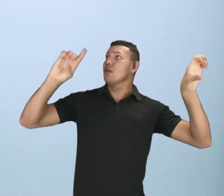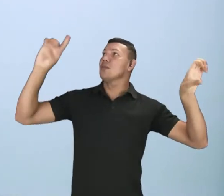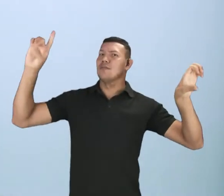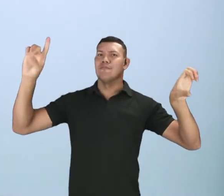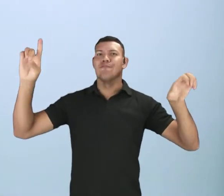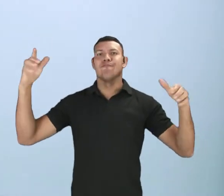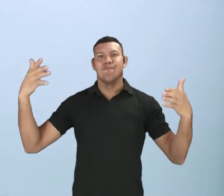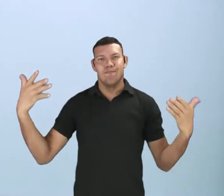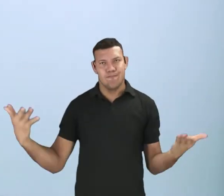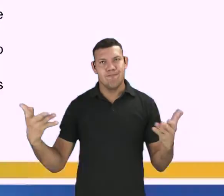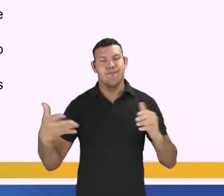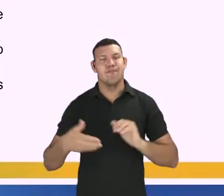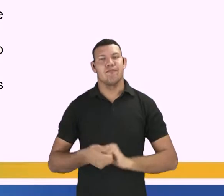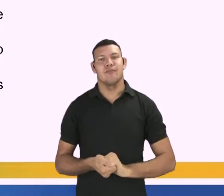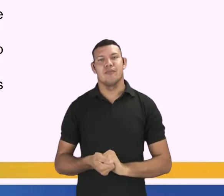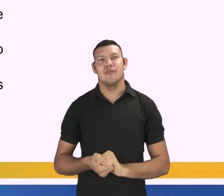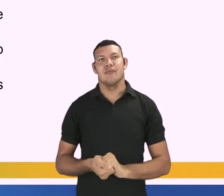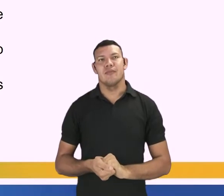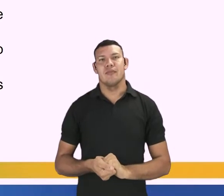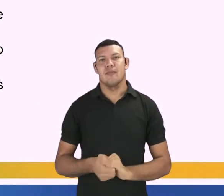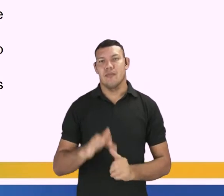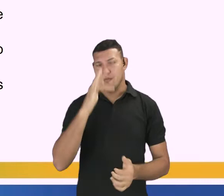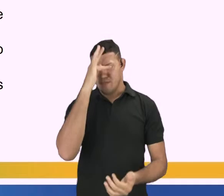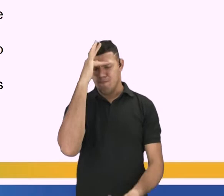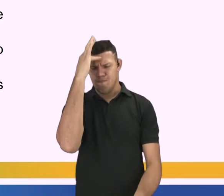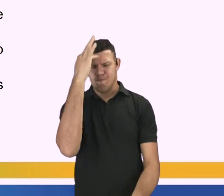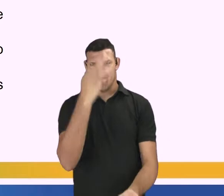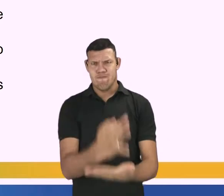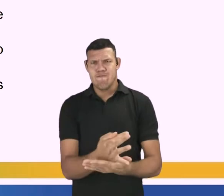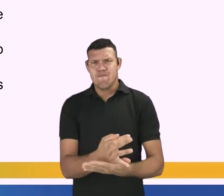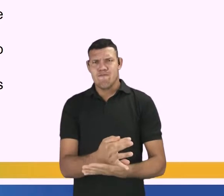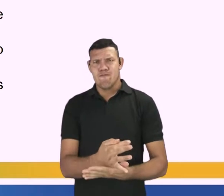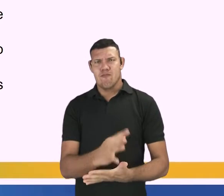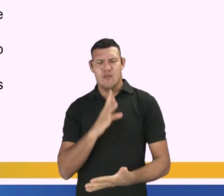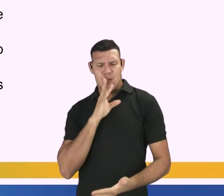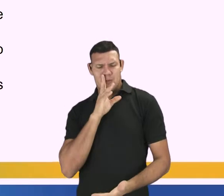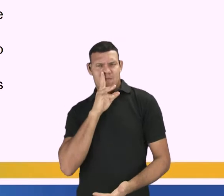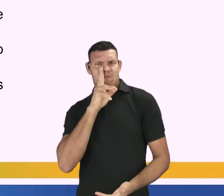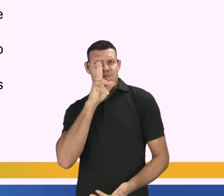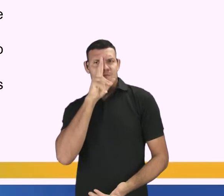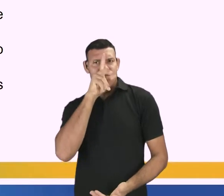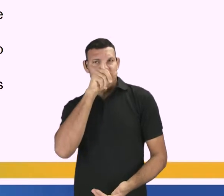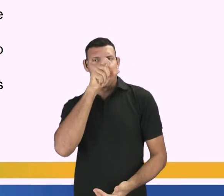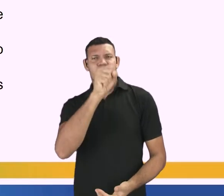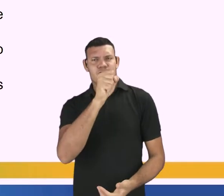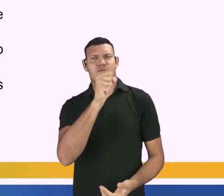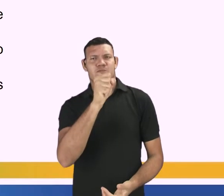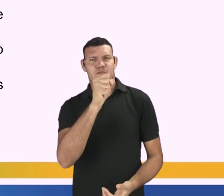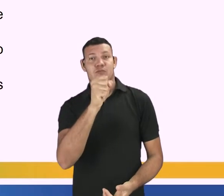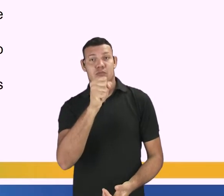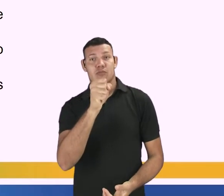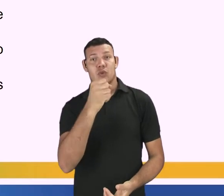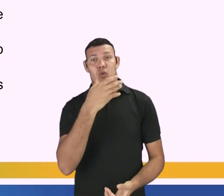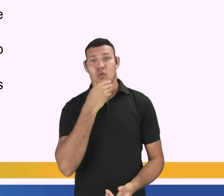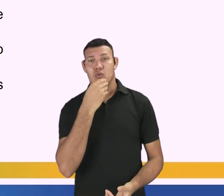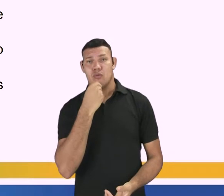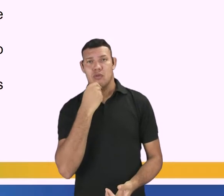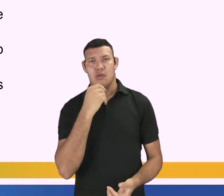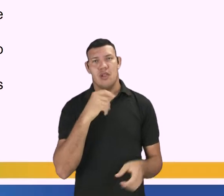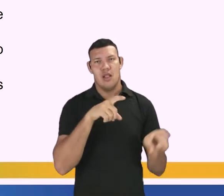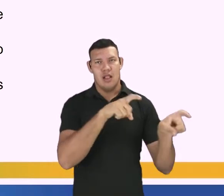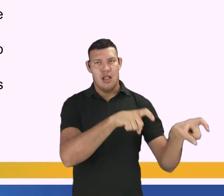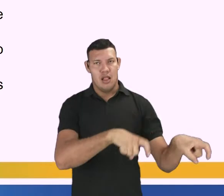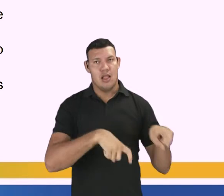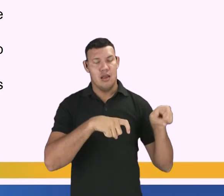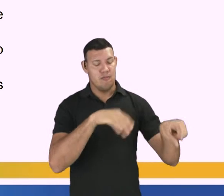naquela época. Vamos ler um pouquinho? A fé era a força dominante na vida do homem medieval, inspirava